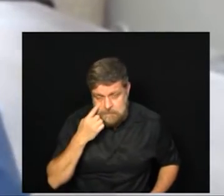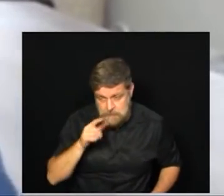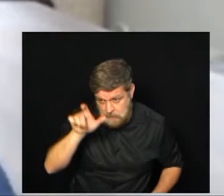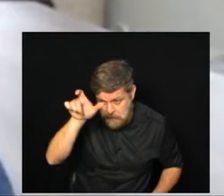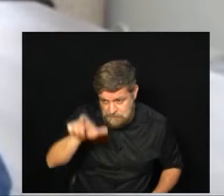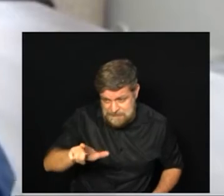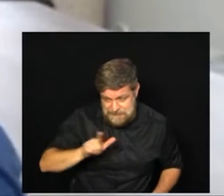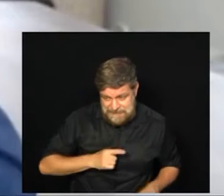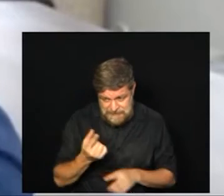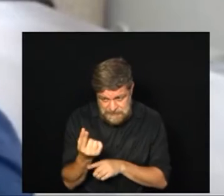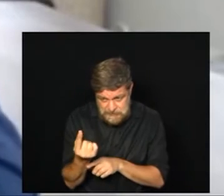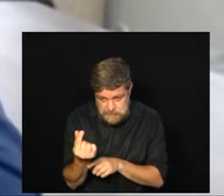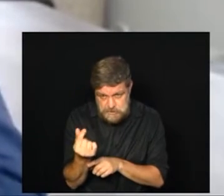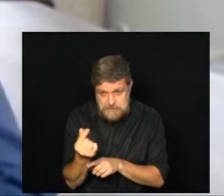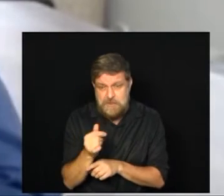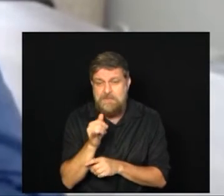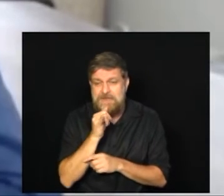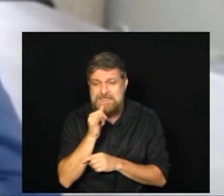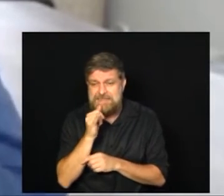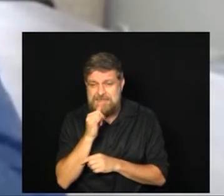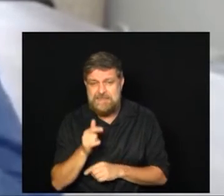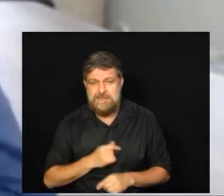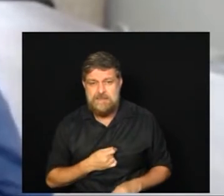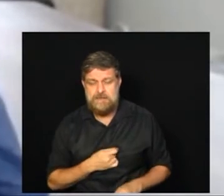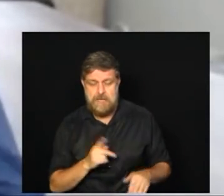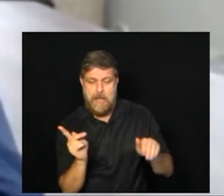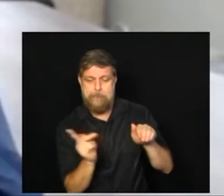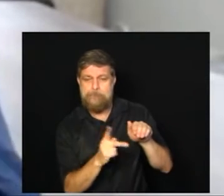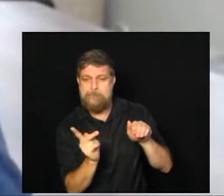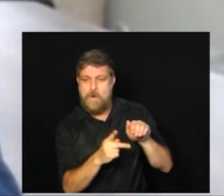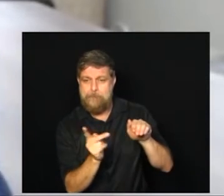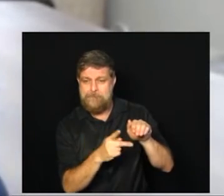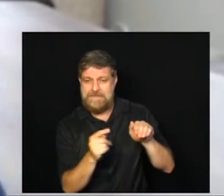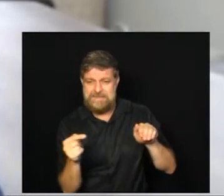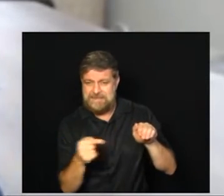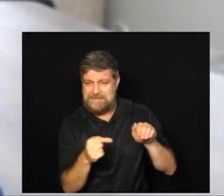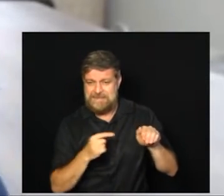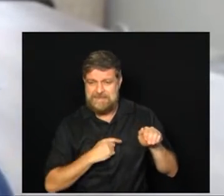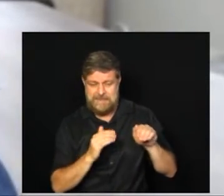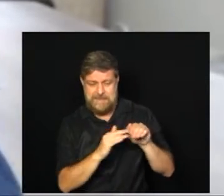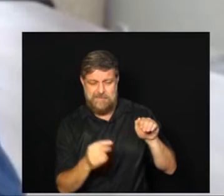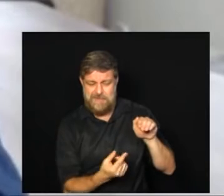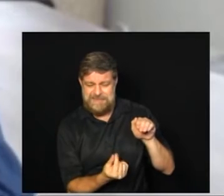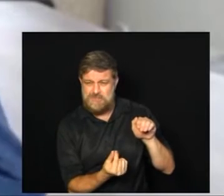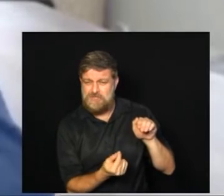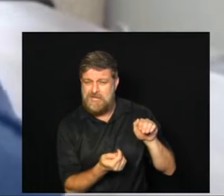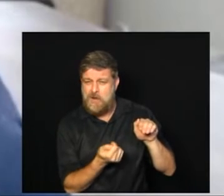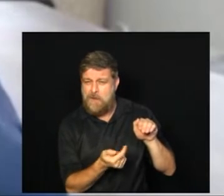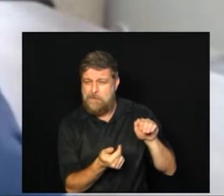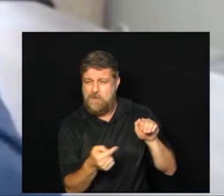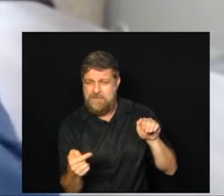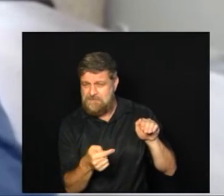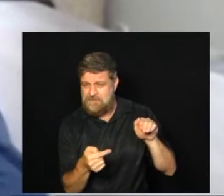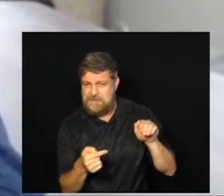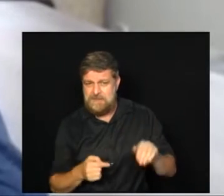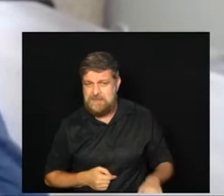assim, esse é um assunto que para mim realmente é muito importante, né? E faz total diferença.